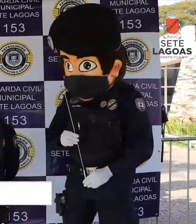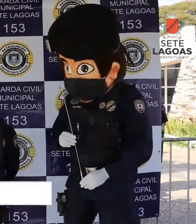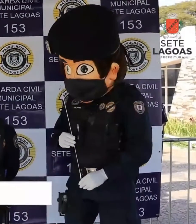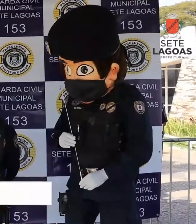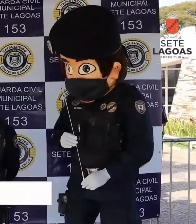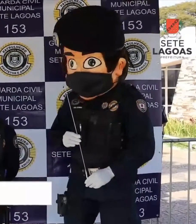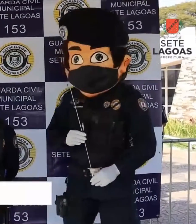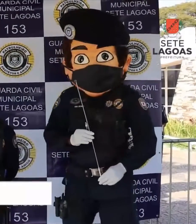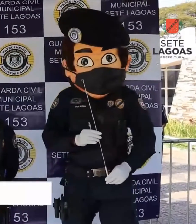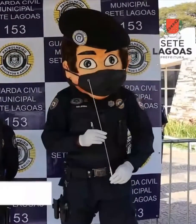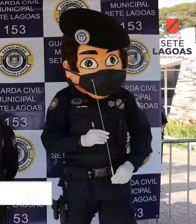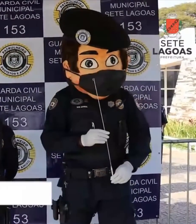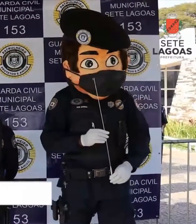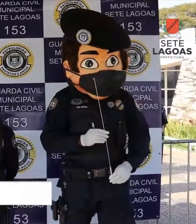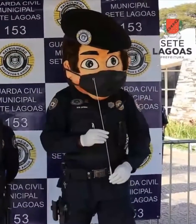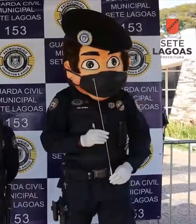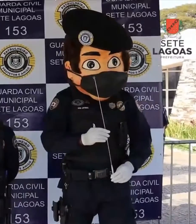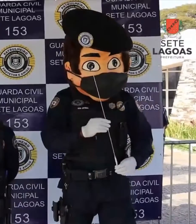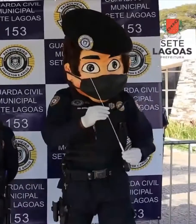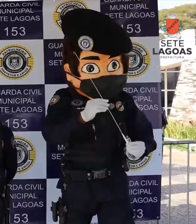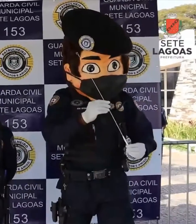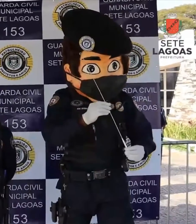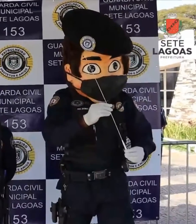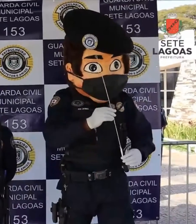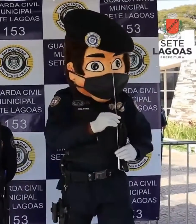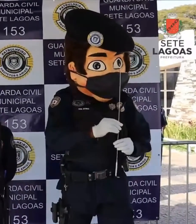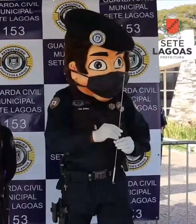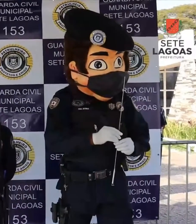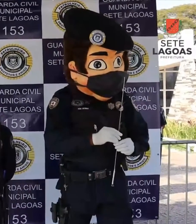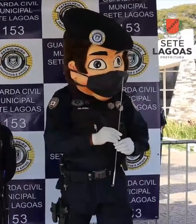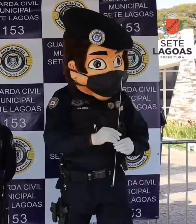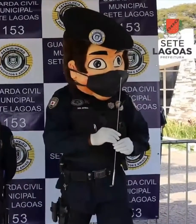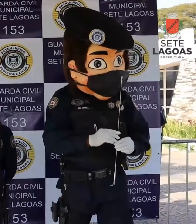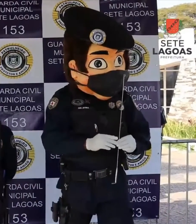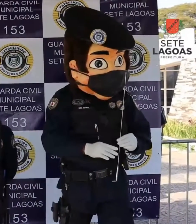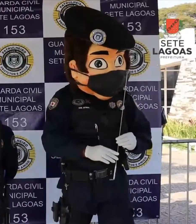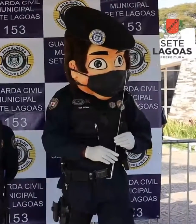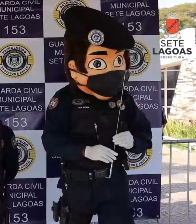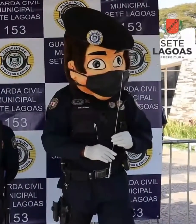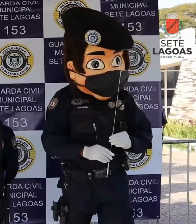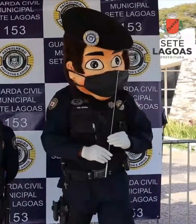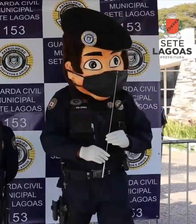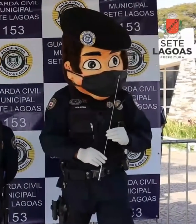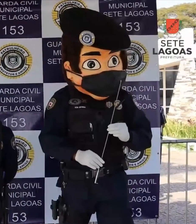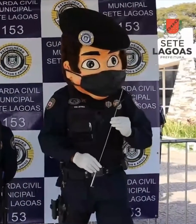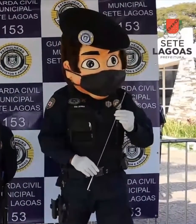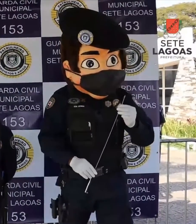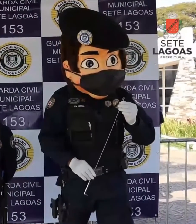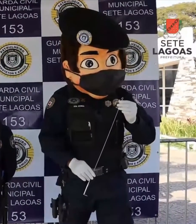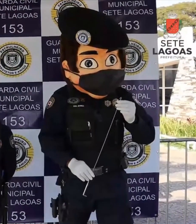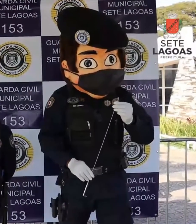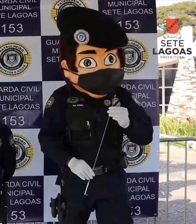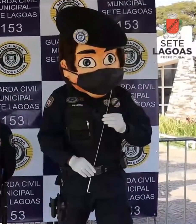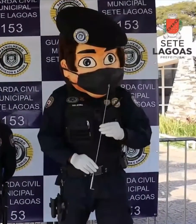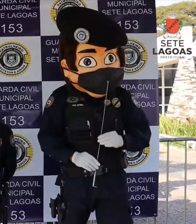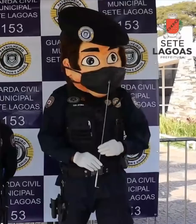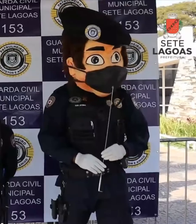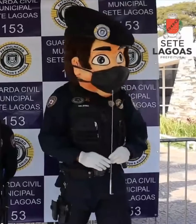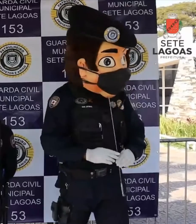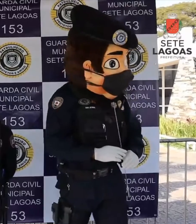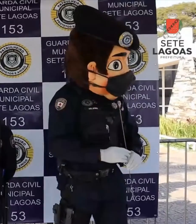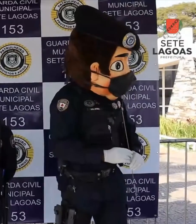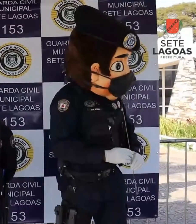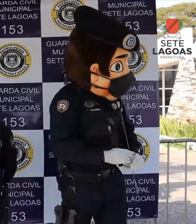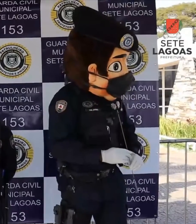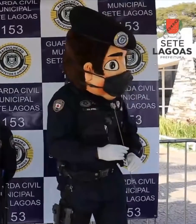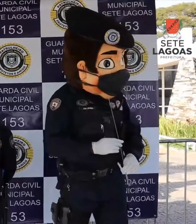cidade. Esse foco por quê? A gente vê muito índice de acidente envolvendo motociclistas. Nessa